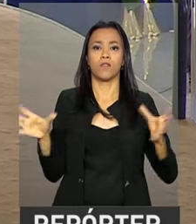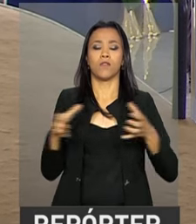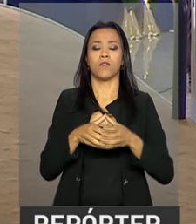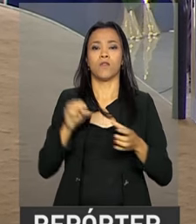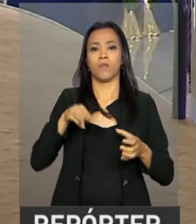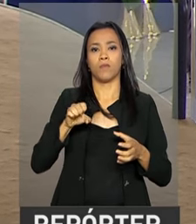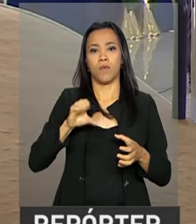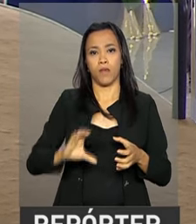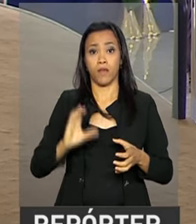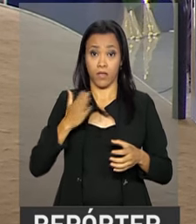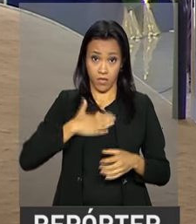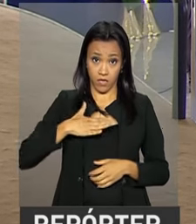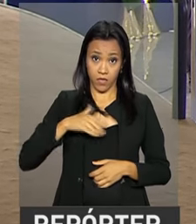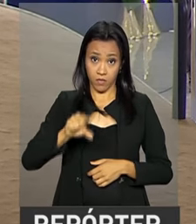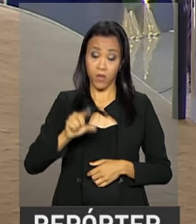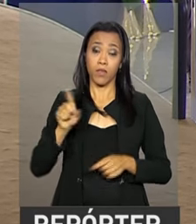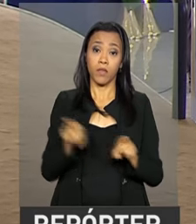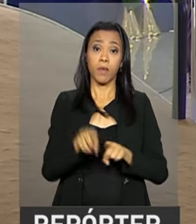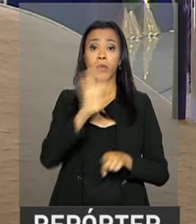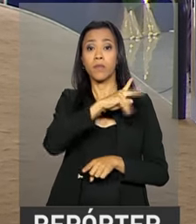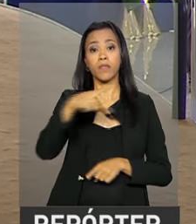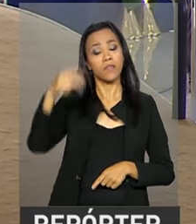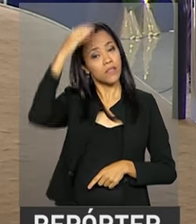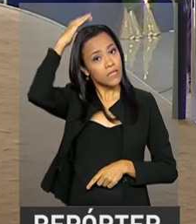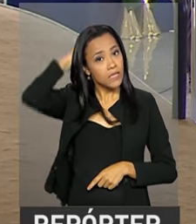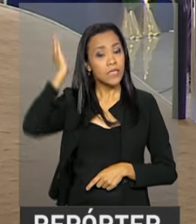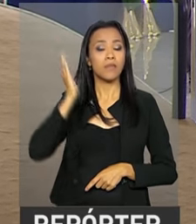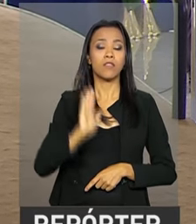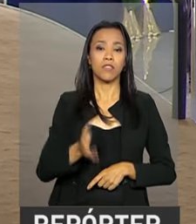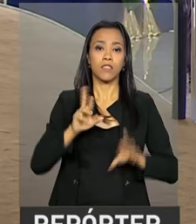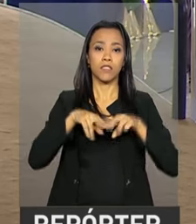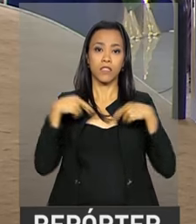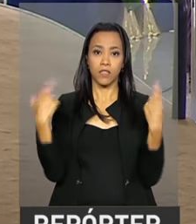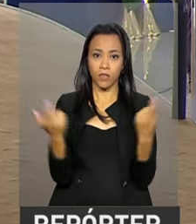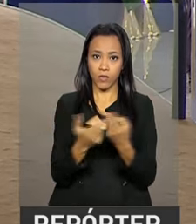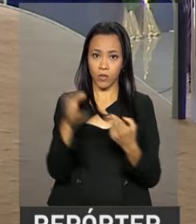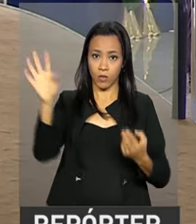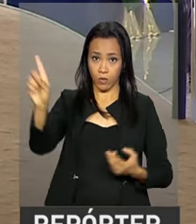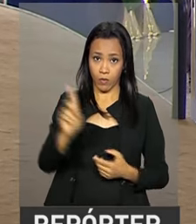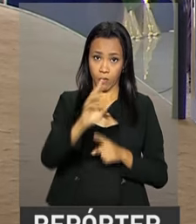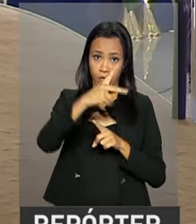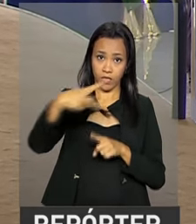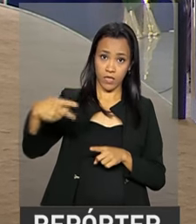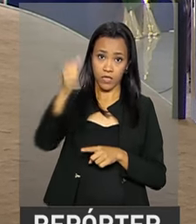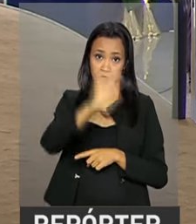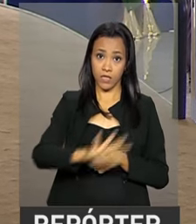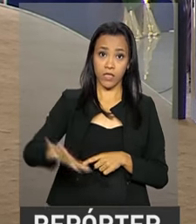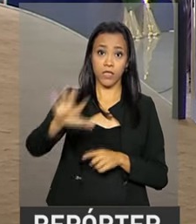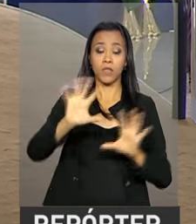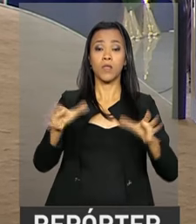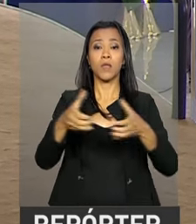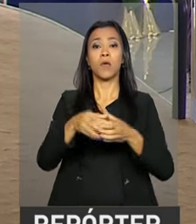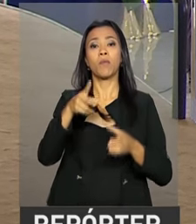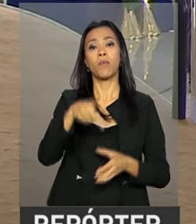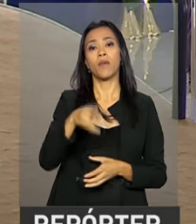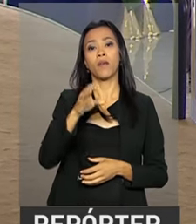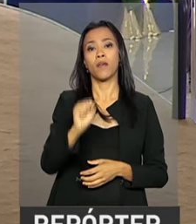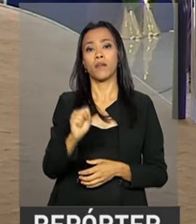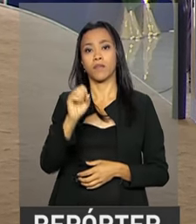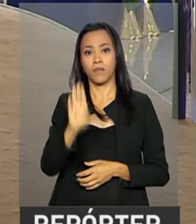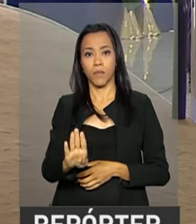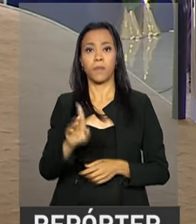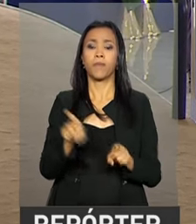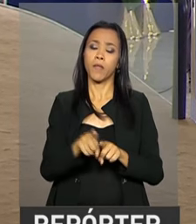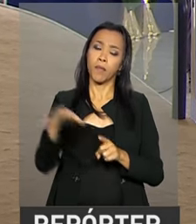E nesse momento, o presidente Michel Temer está reunido com o presidente nacional do PSB, Carlos Siqueira. Também participam dessa reunião